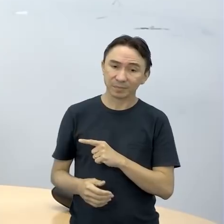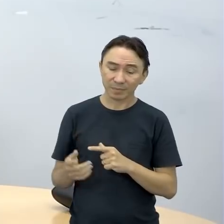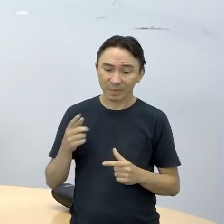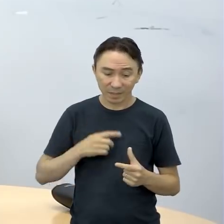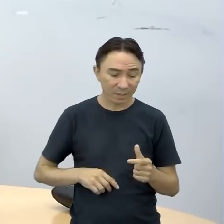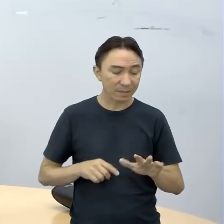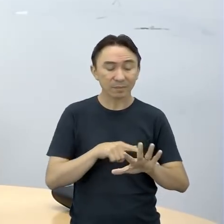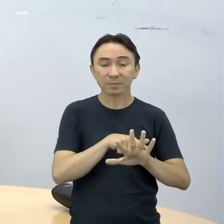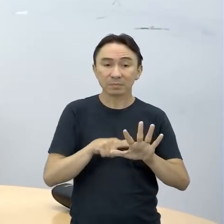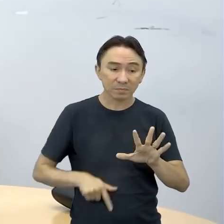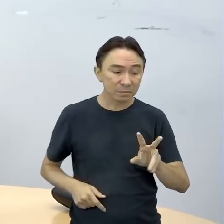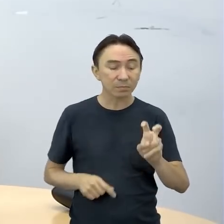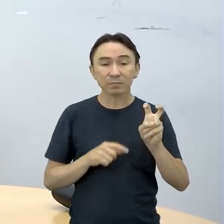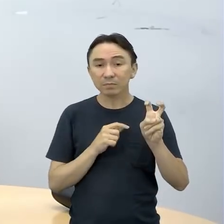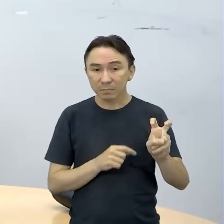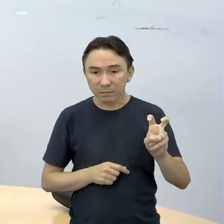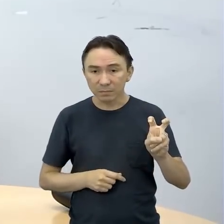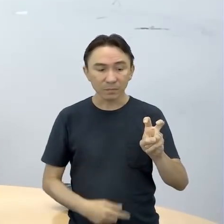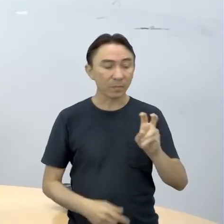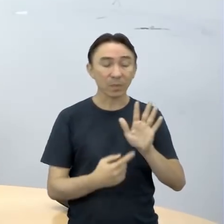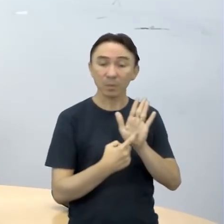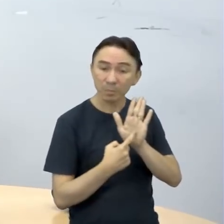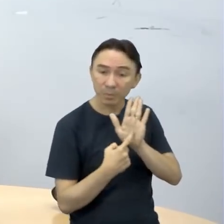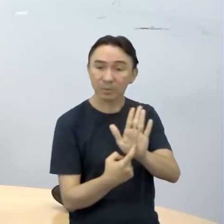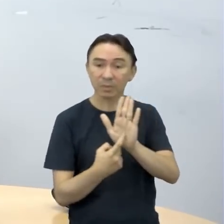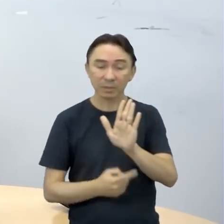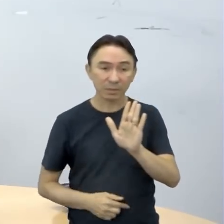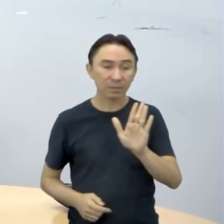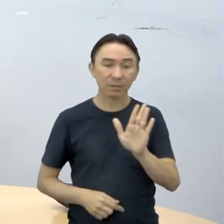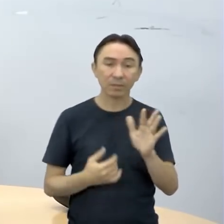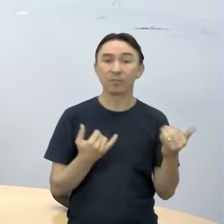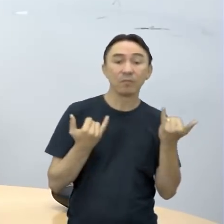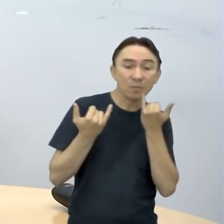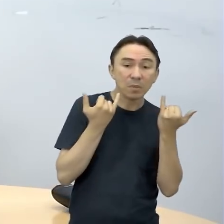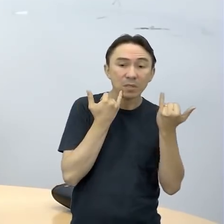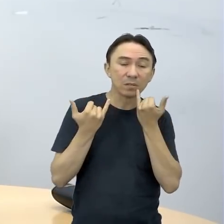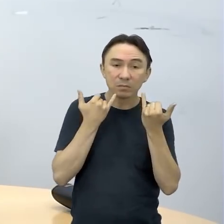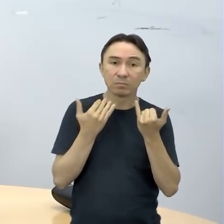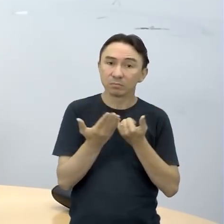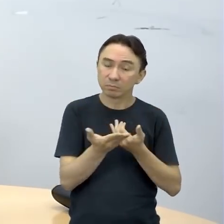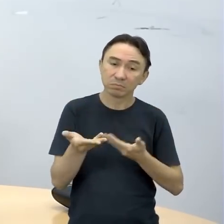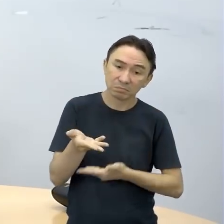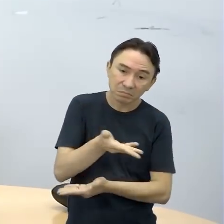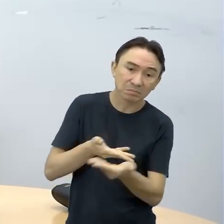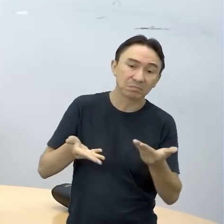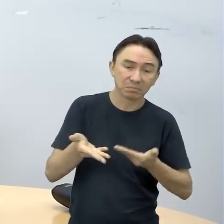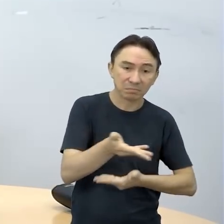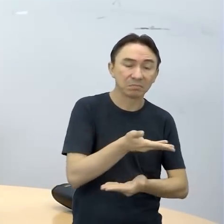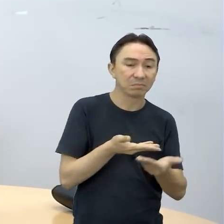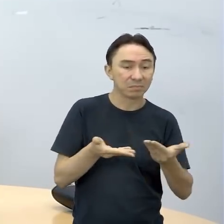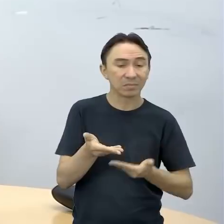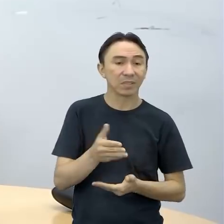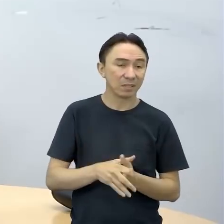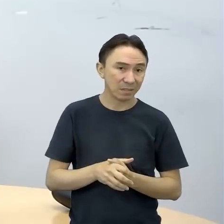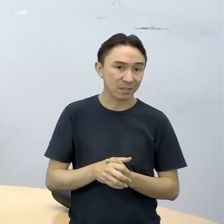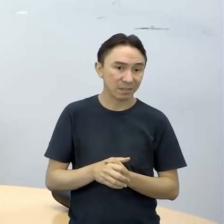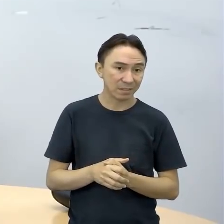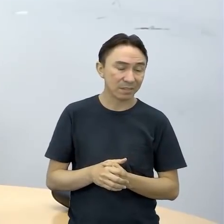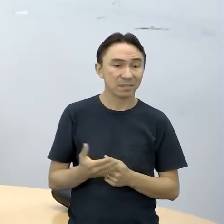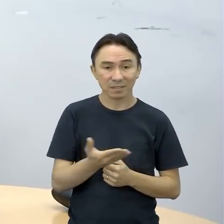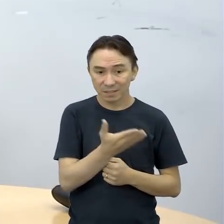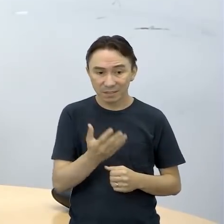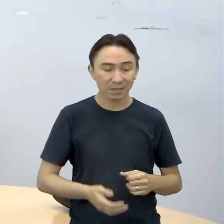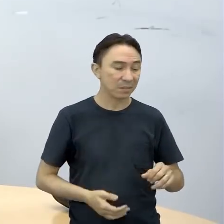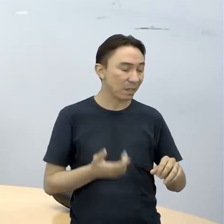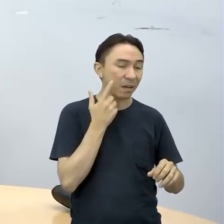os estudantes de que vocês estão trocando as informações, de que vocês estão integrando e de que um componente está ajudando